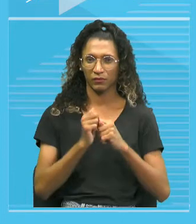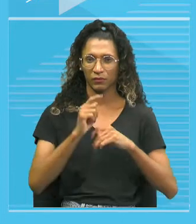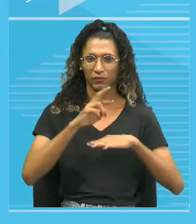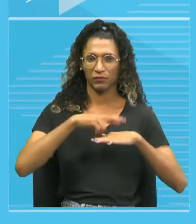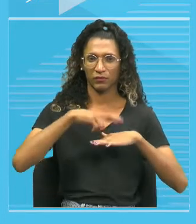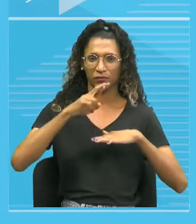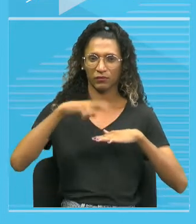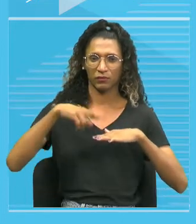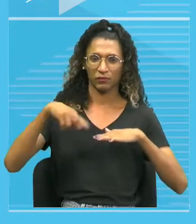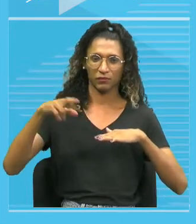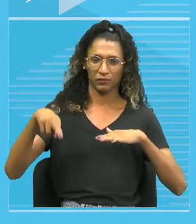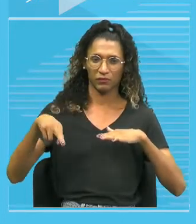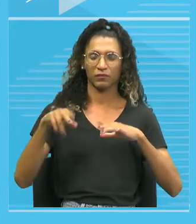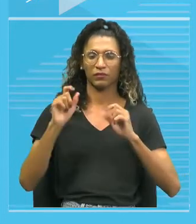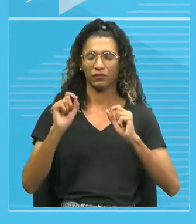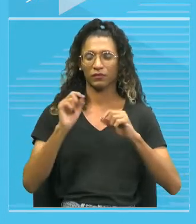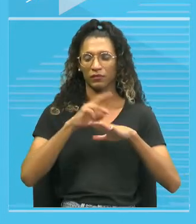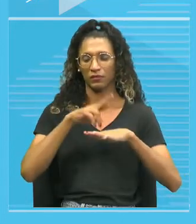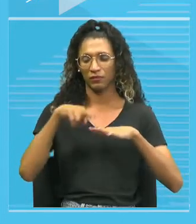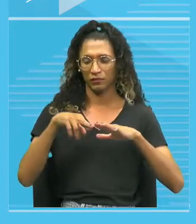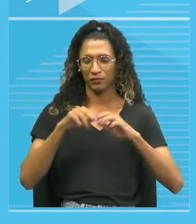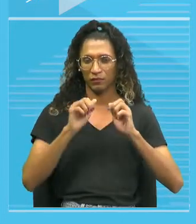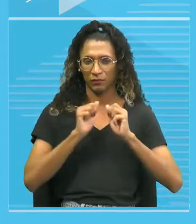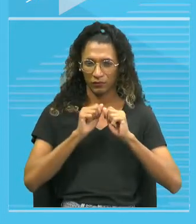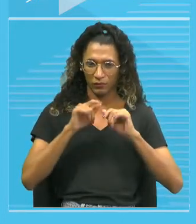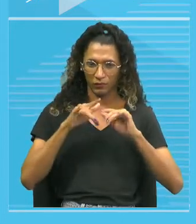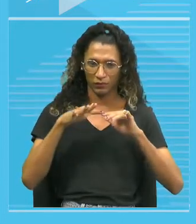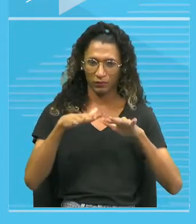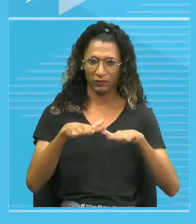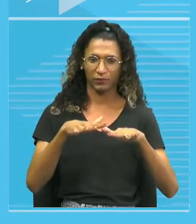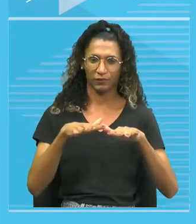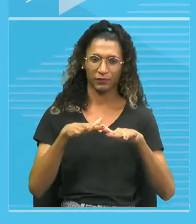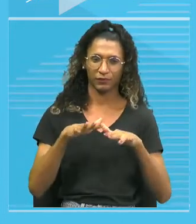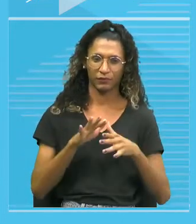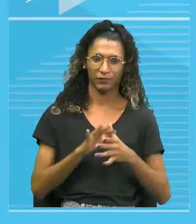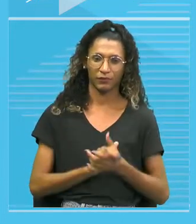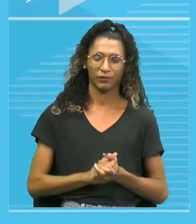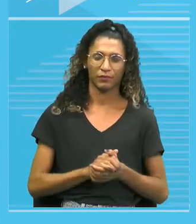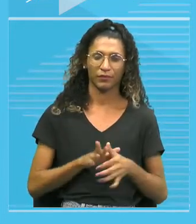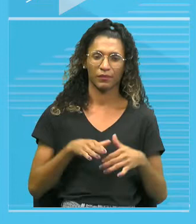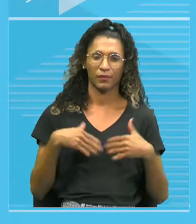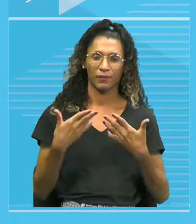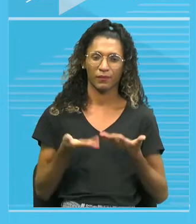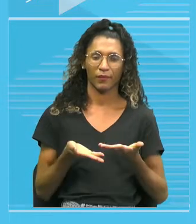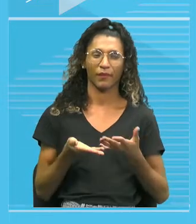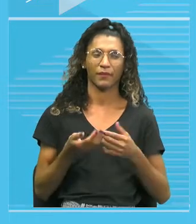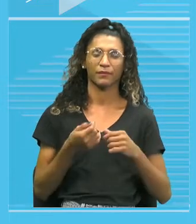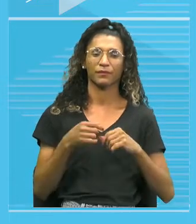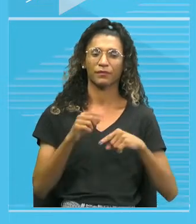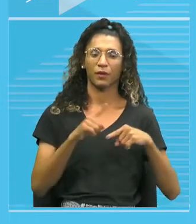emite radiação de maneira espontânea, pequena, é óbvio. Né? E o aparelho capta essa